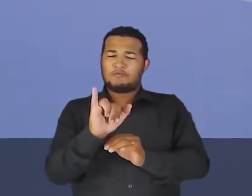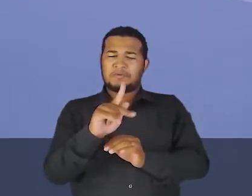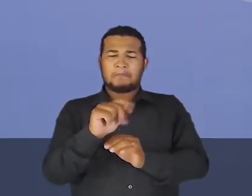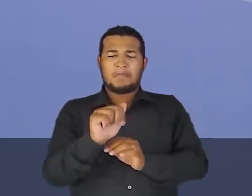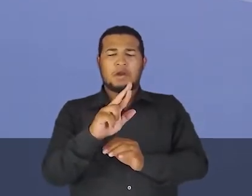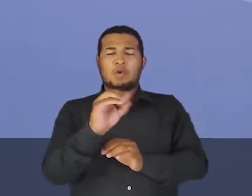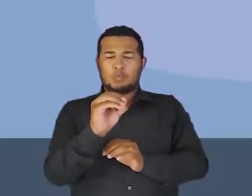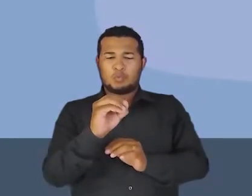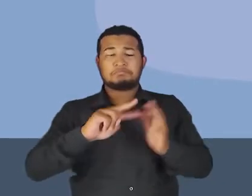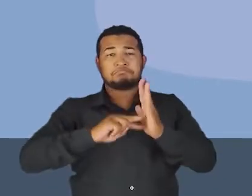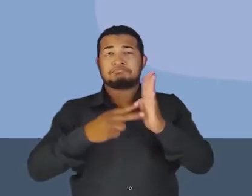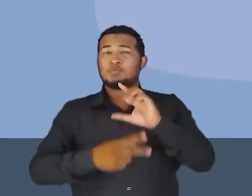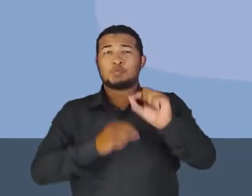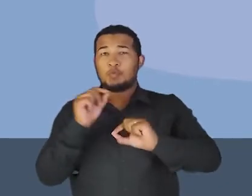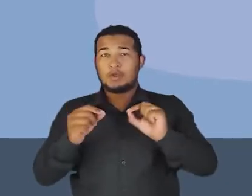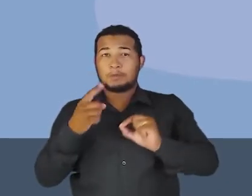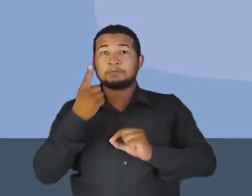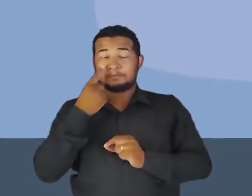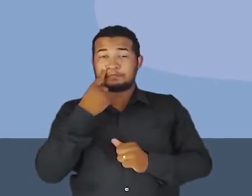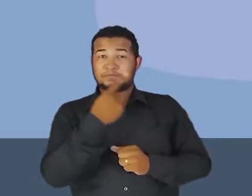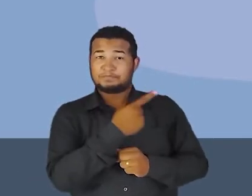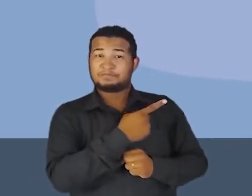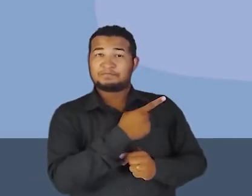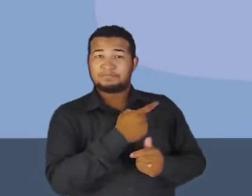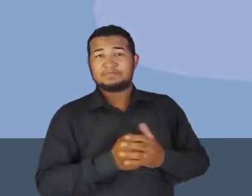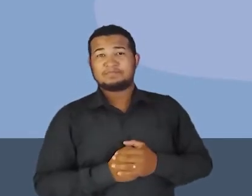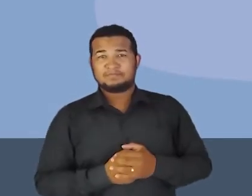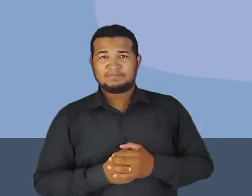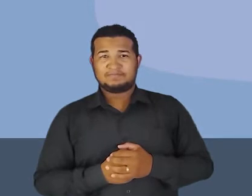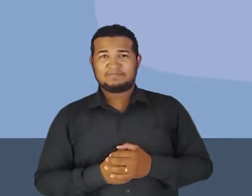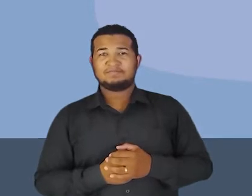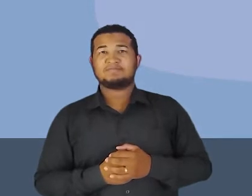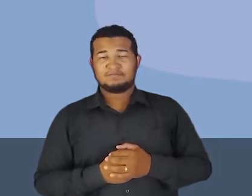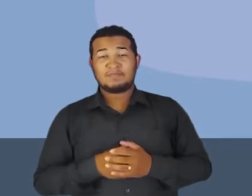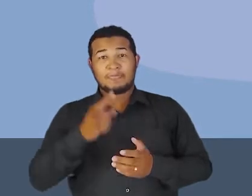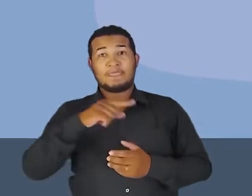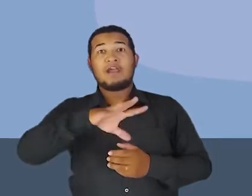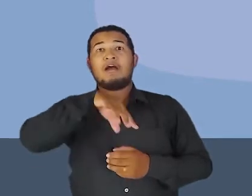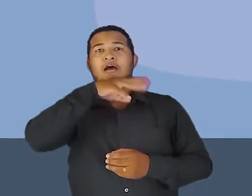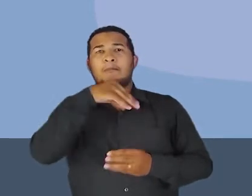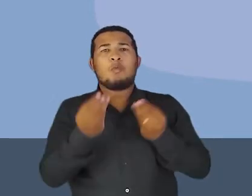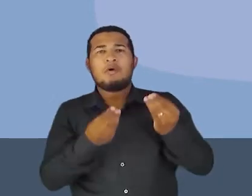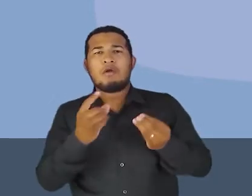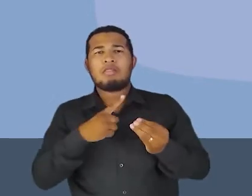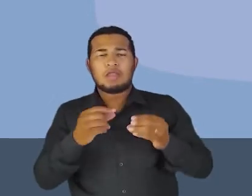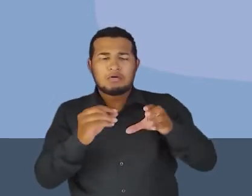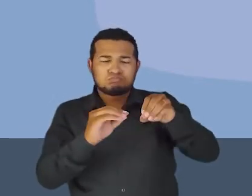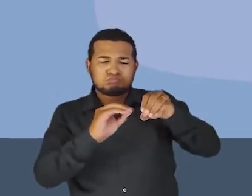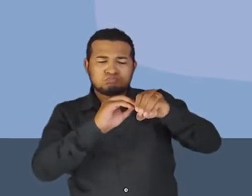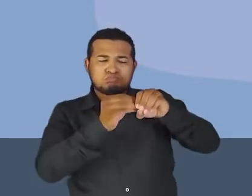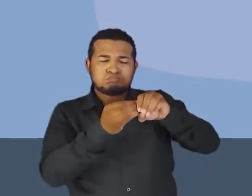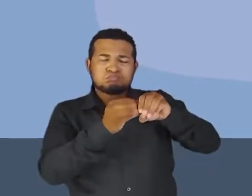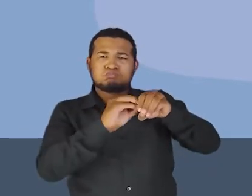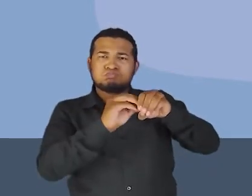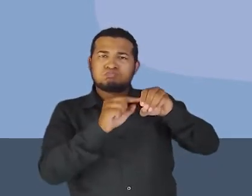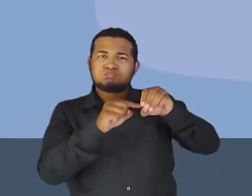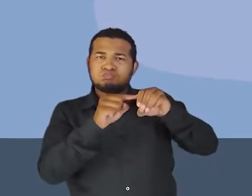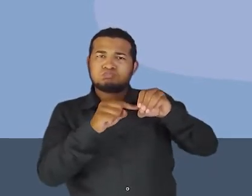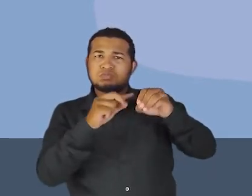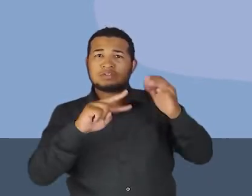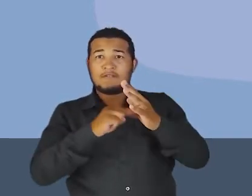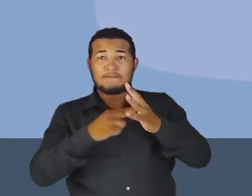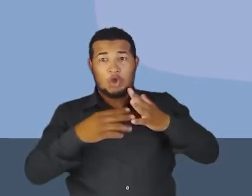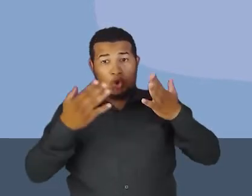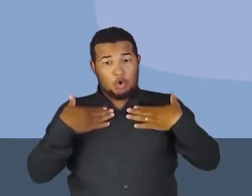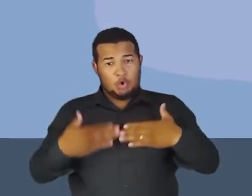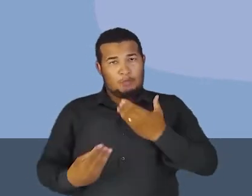ovíparo? Veja na imagem. Um animal ovíparo é um animal onde os embriões se desenvolvem no meio externo, ou seja, fora do